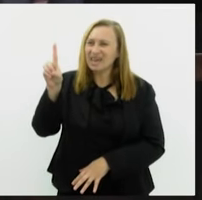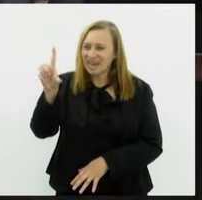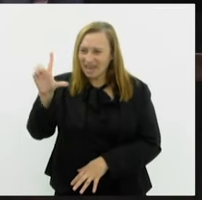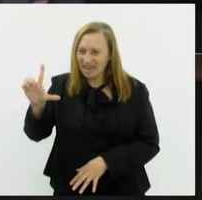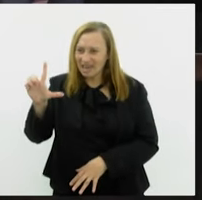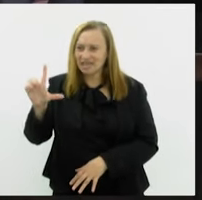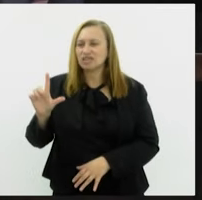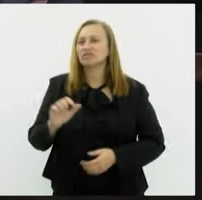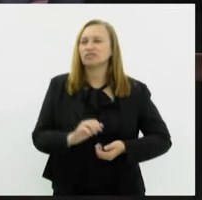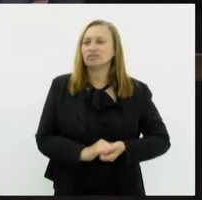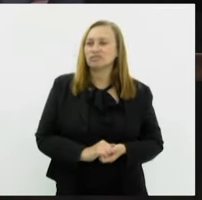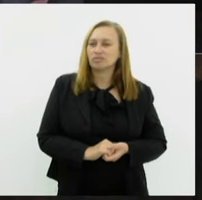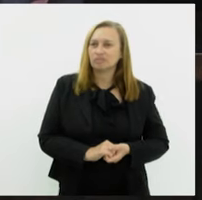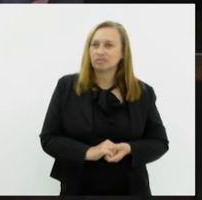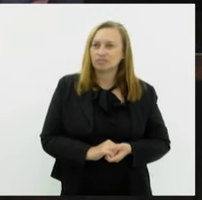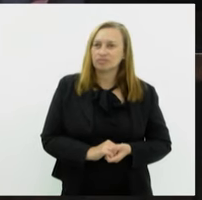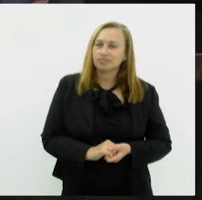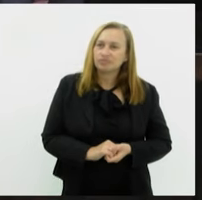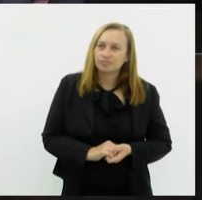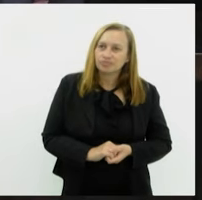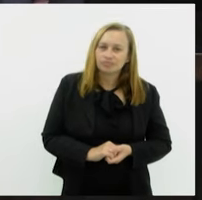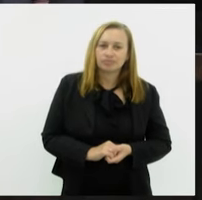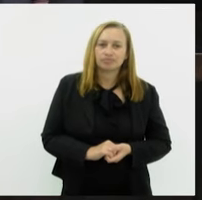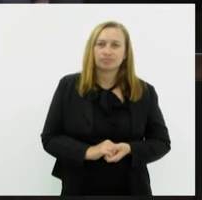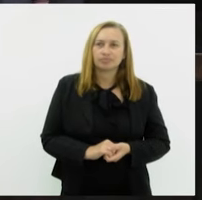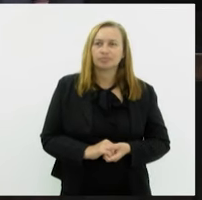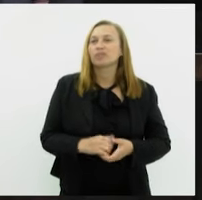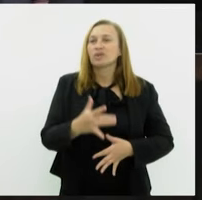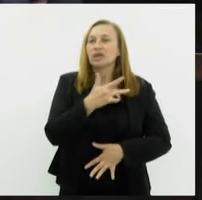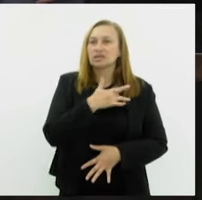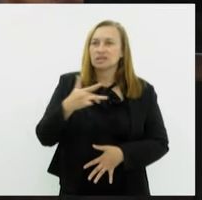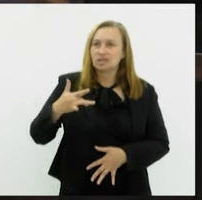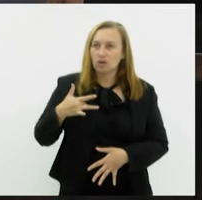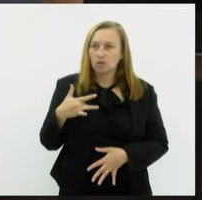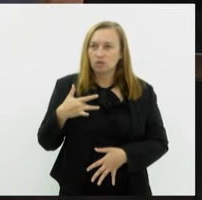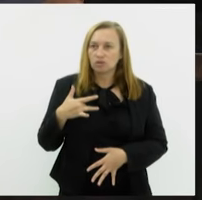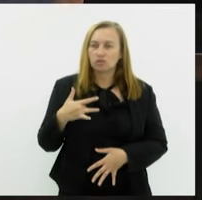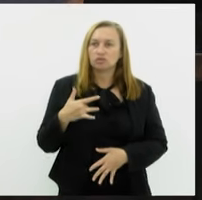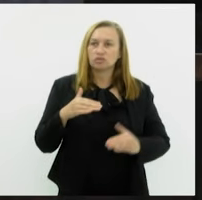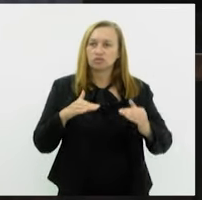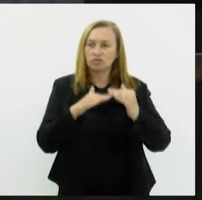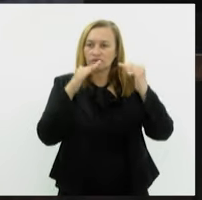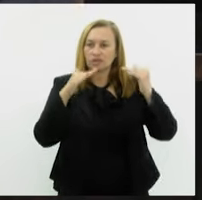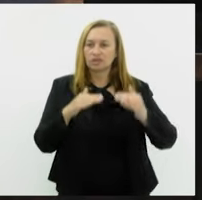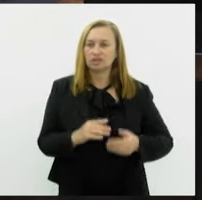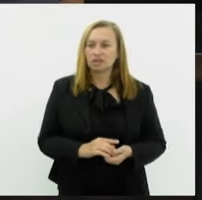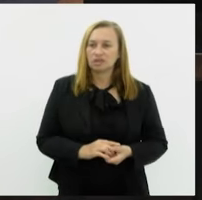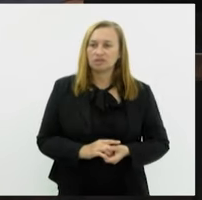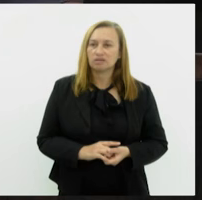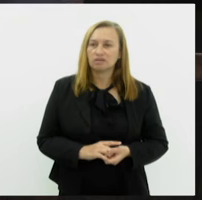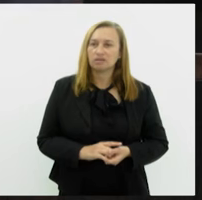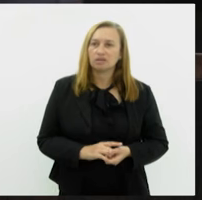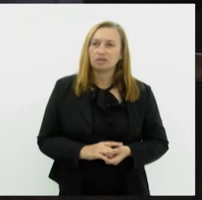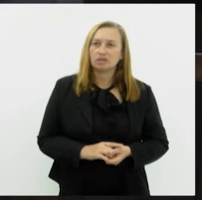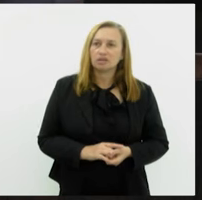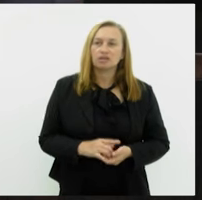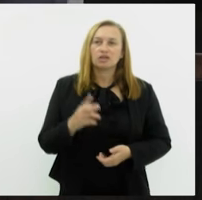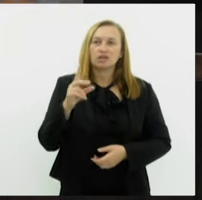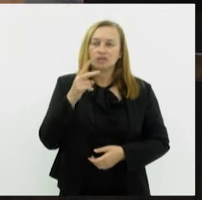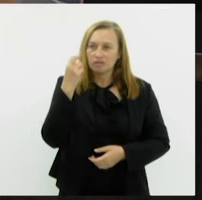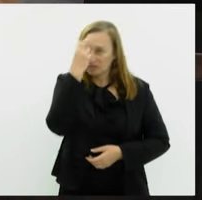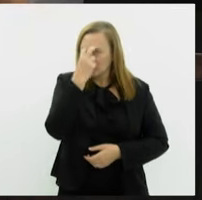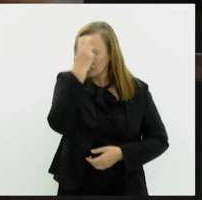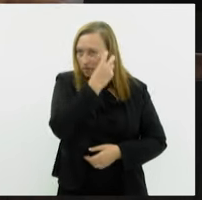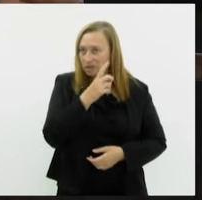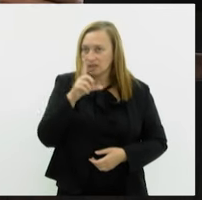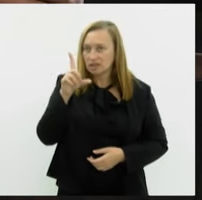comissões Constituição e Justiça pela juridicidade e de saúde favorável. Relatores, deputados Verônica Lima e Tande